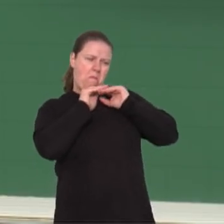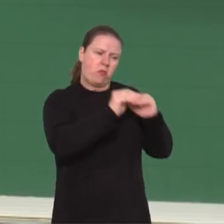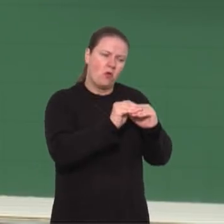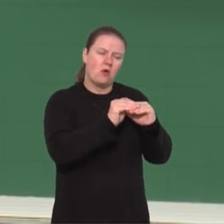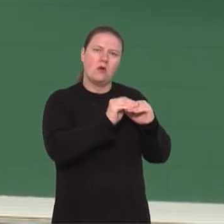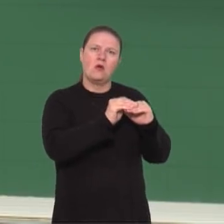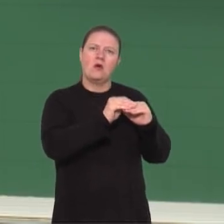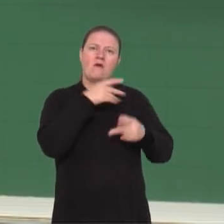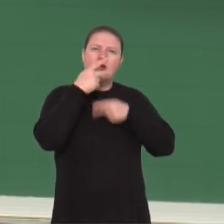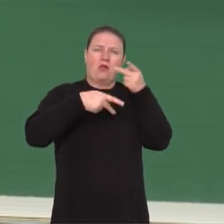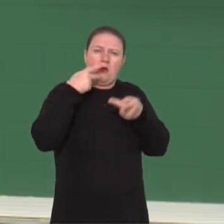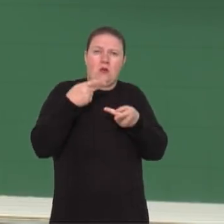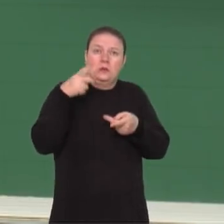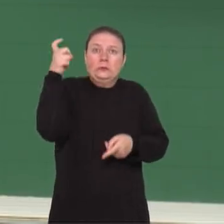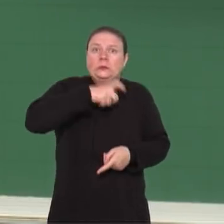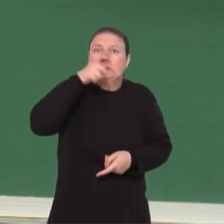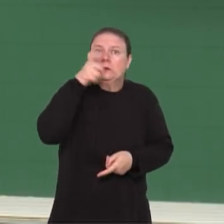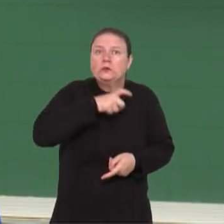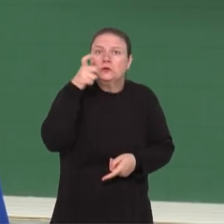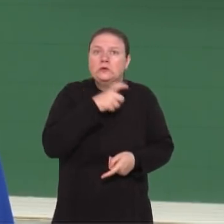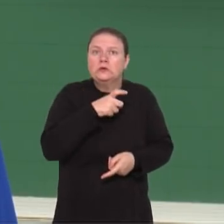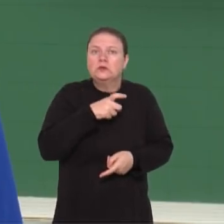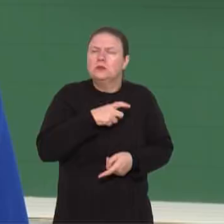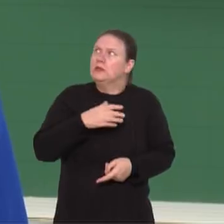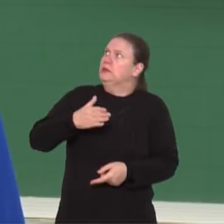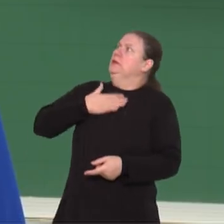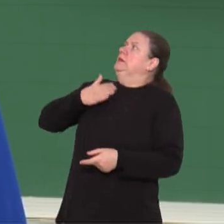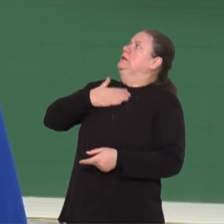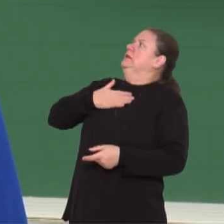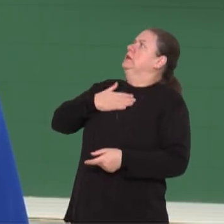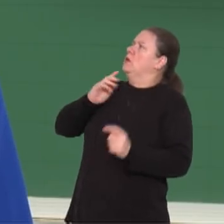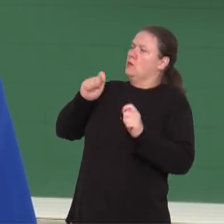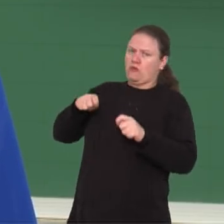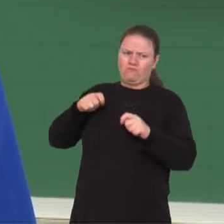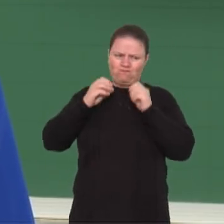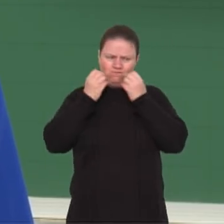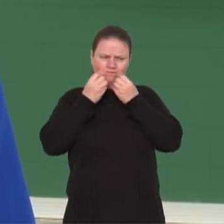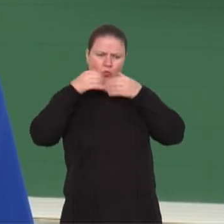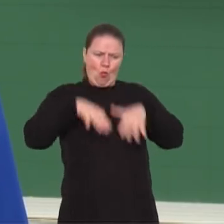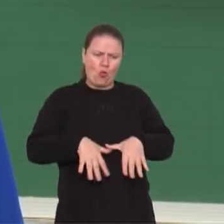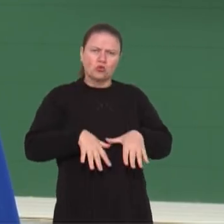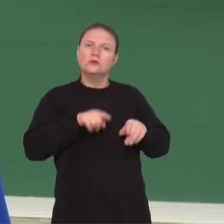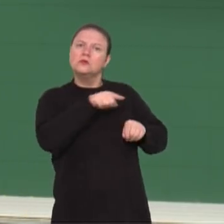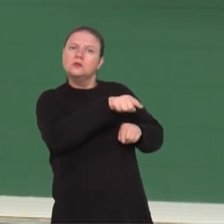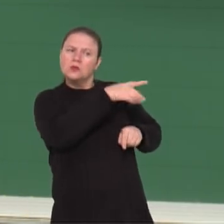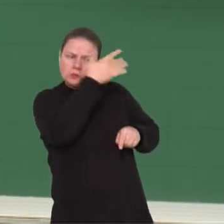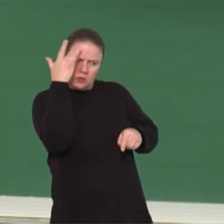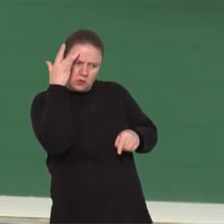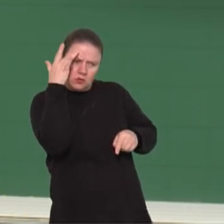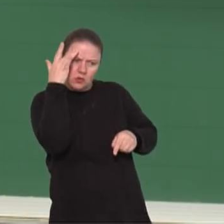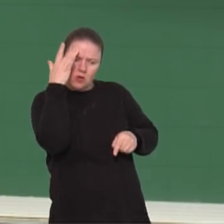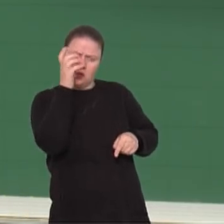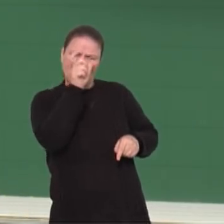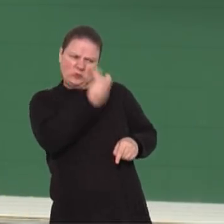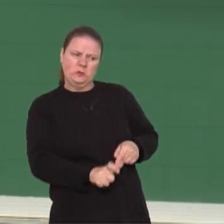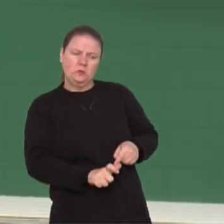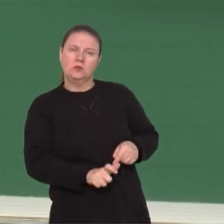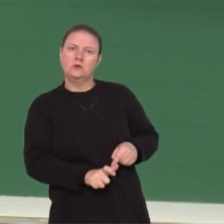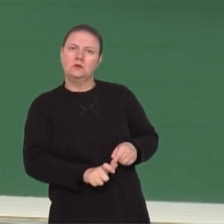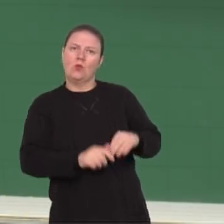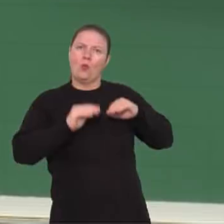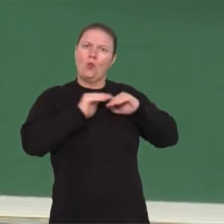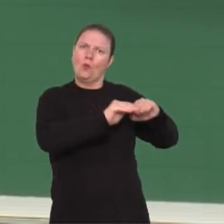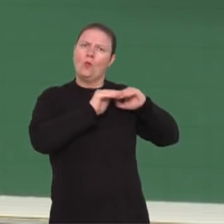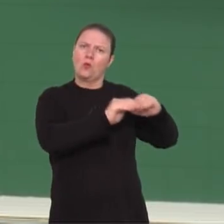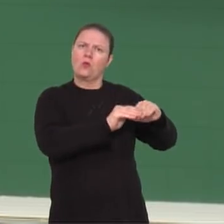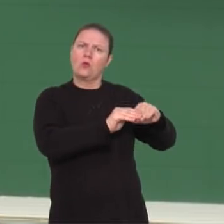verdadeiras a respeito dessa pessoa e isso possa, de alguma forma, prejudicar a pessoa, prejudicar a sua moral, a sua idoneidade